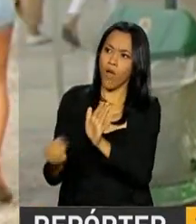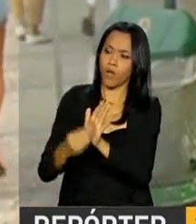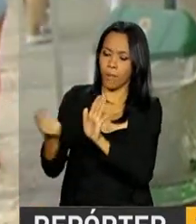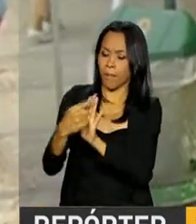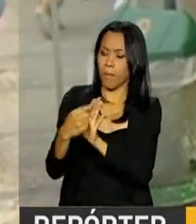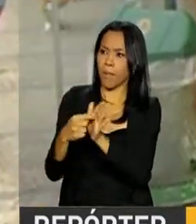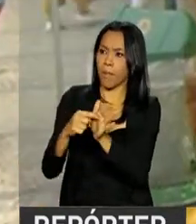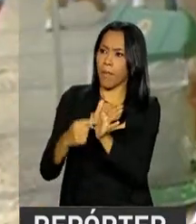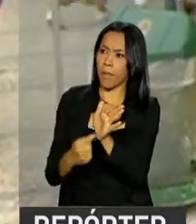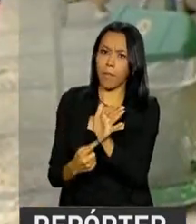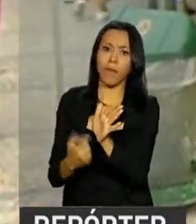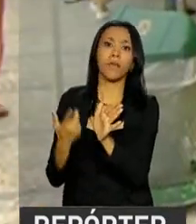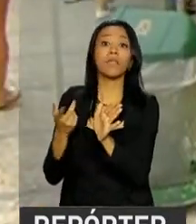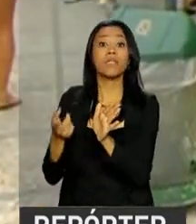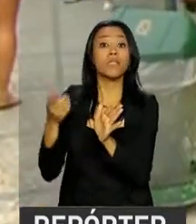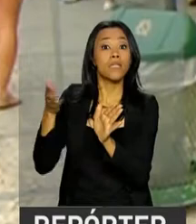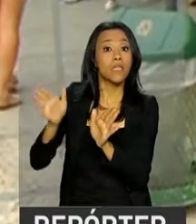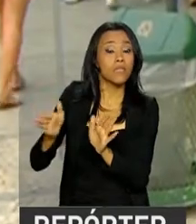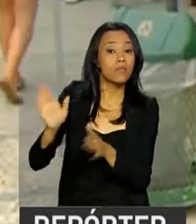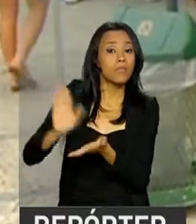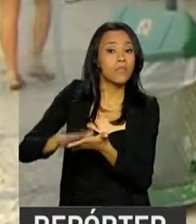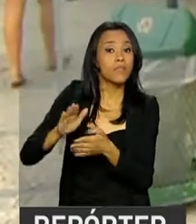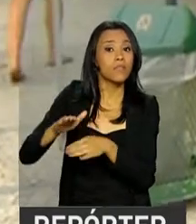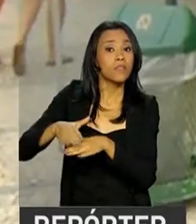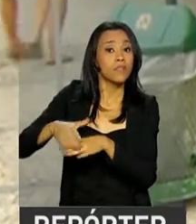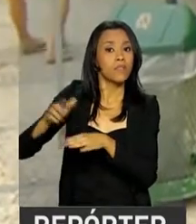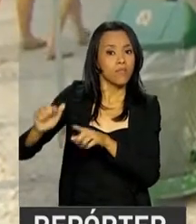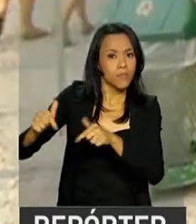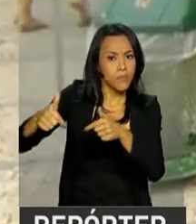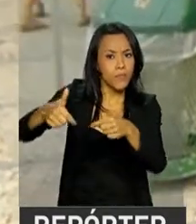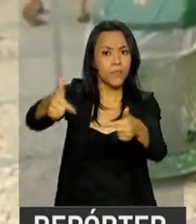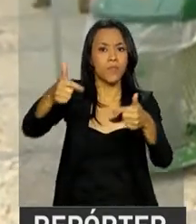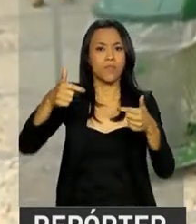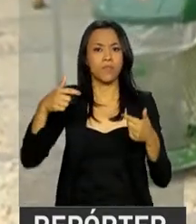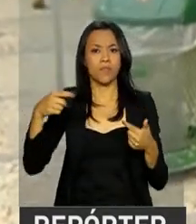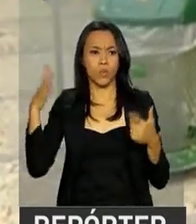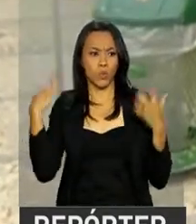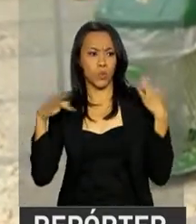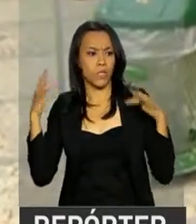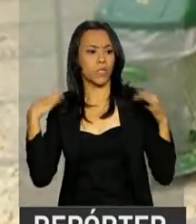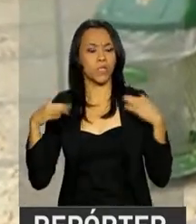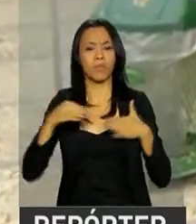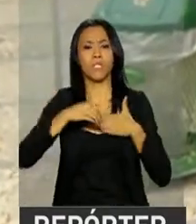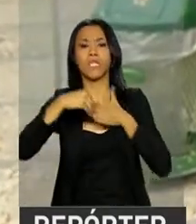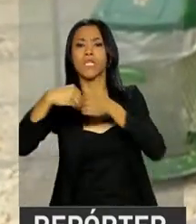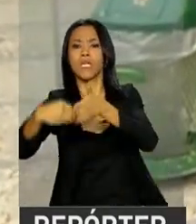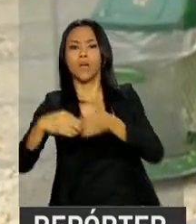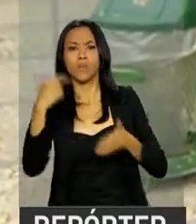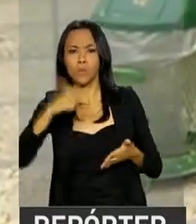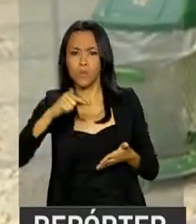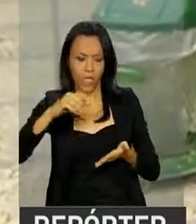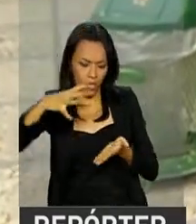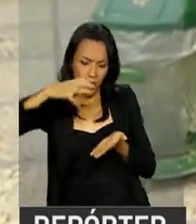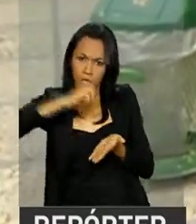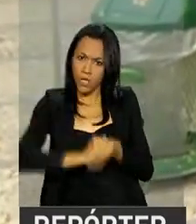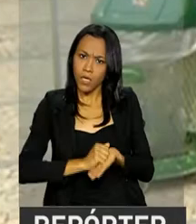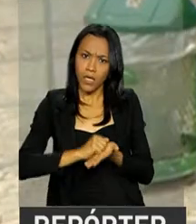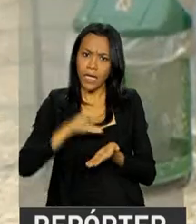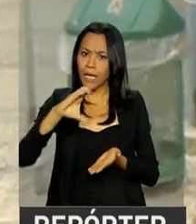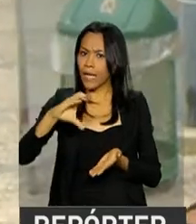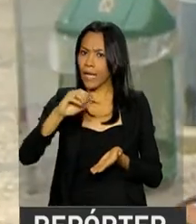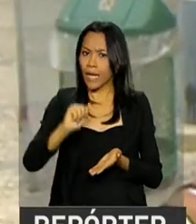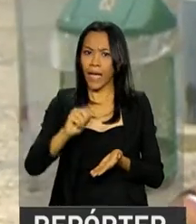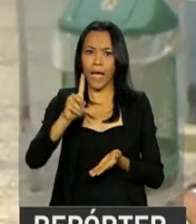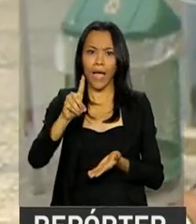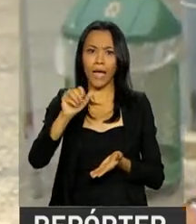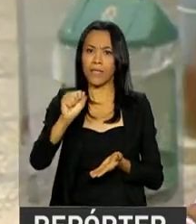que esteja desenvolvendo atividade de guia de turismo sem o cadastro no Ministério, ou seja, sem a chancela,